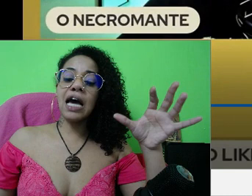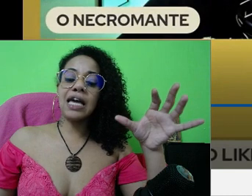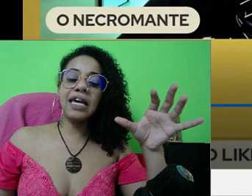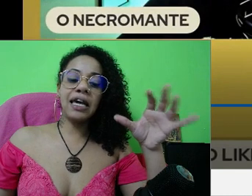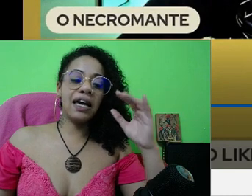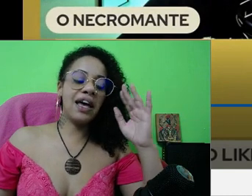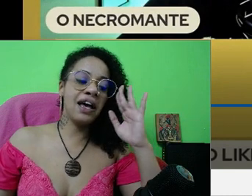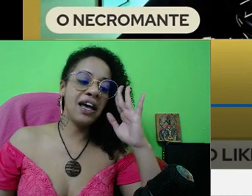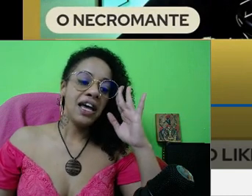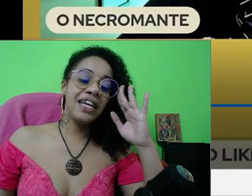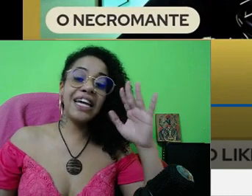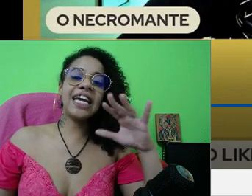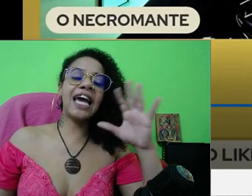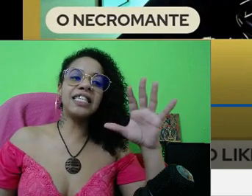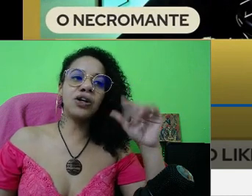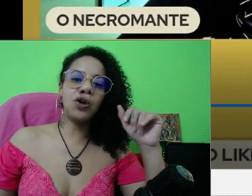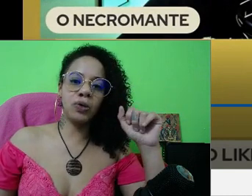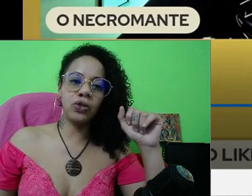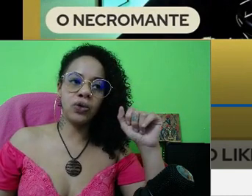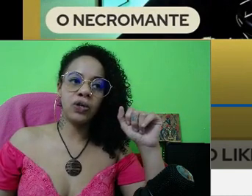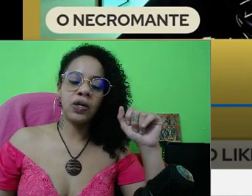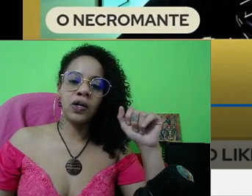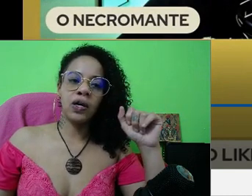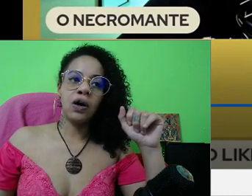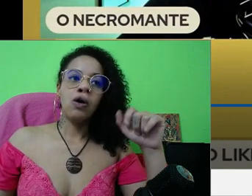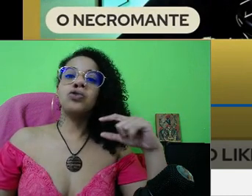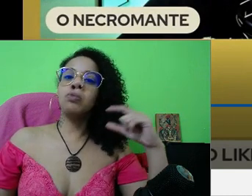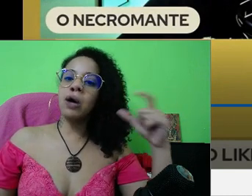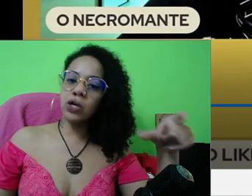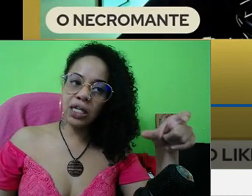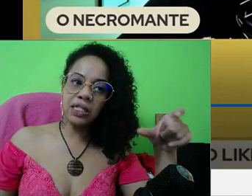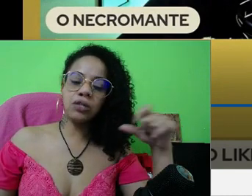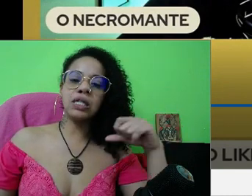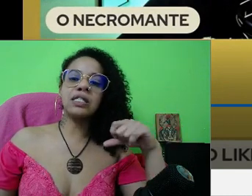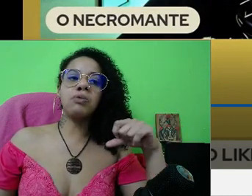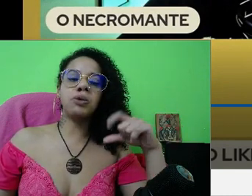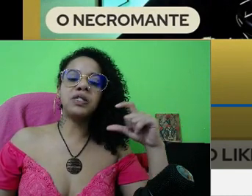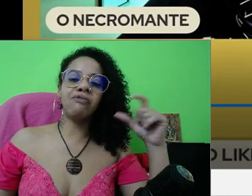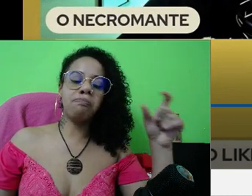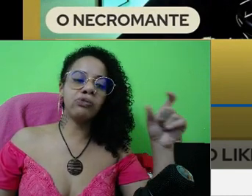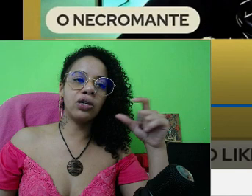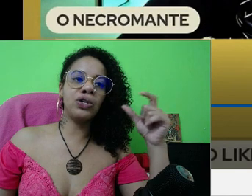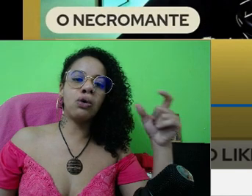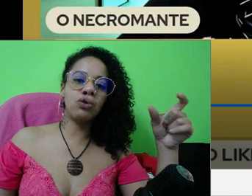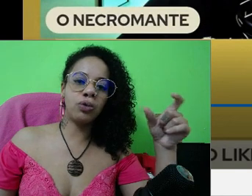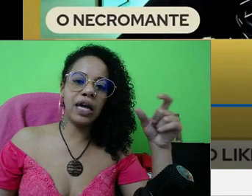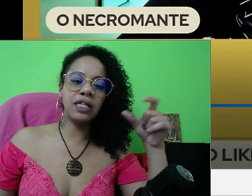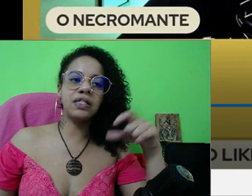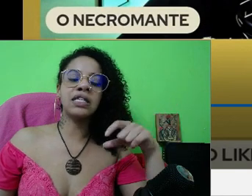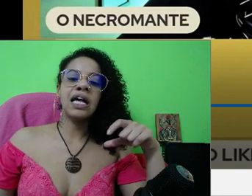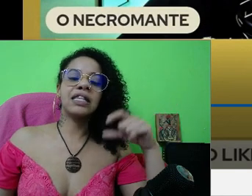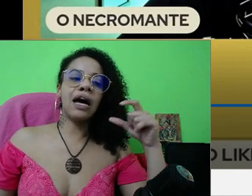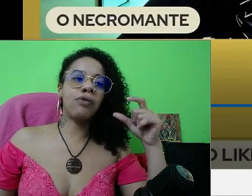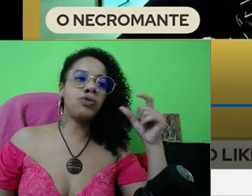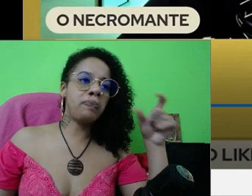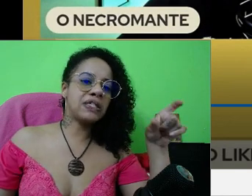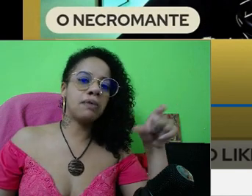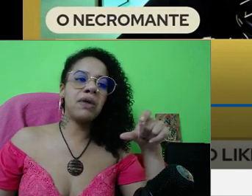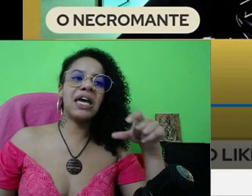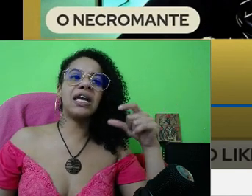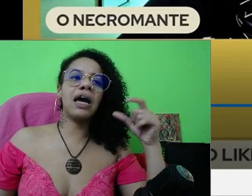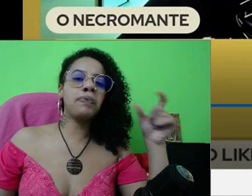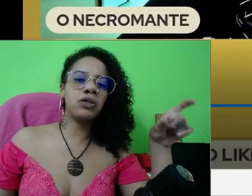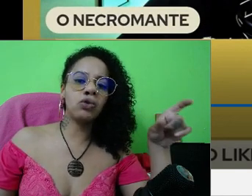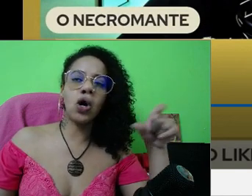e aí ninguém se incomodou numa outra situação eu estava apontando em congruências da